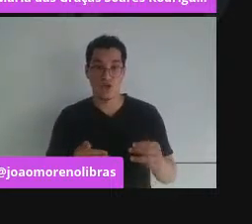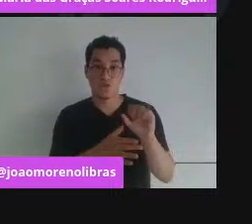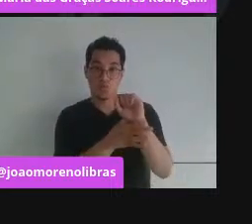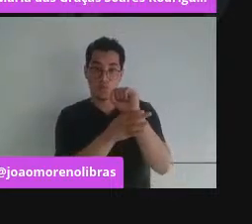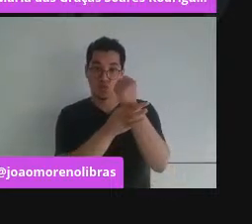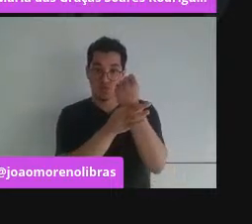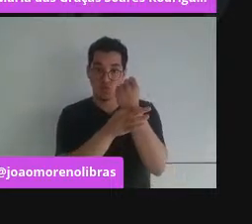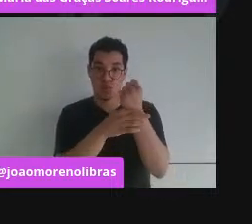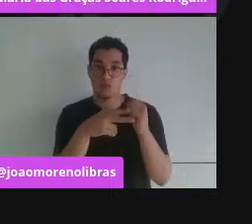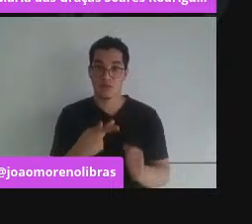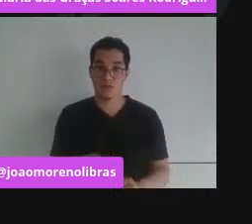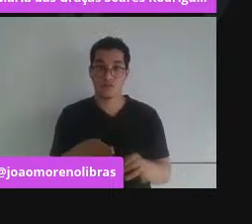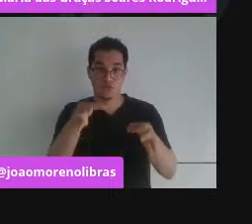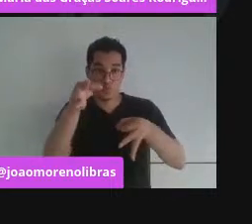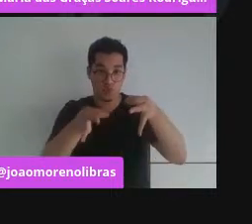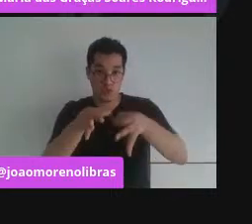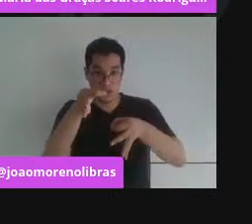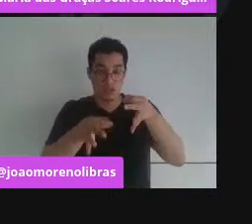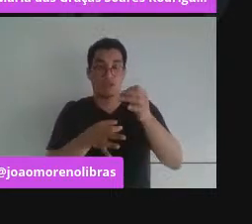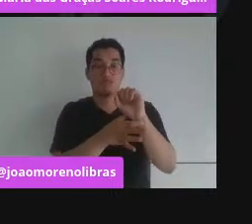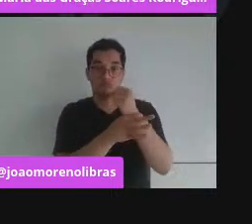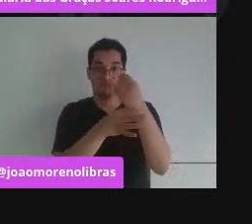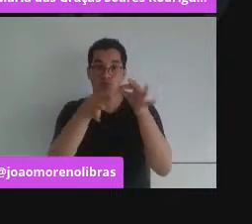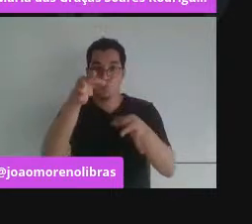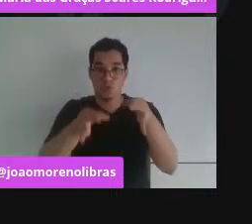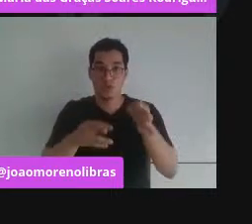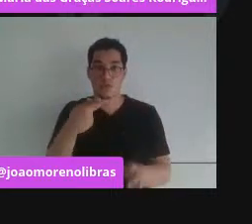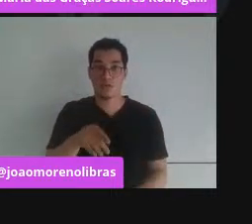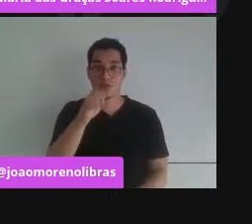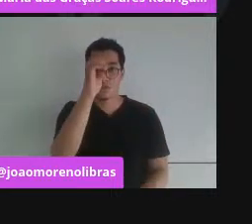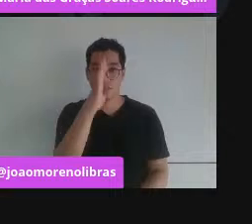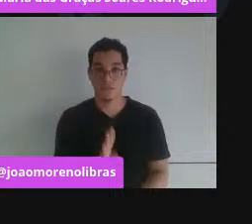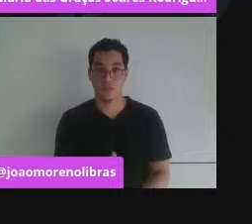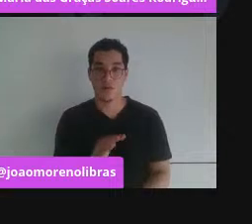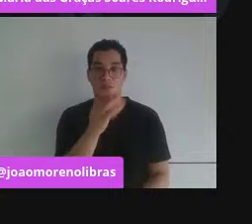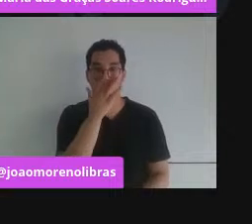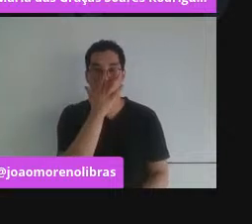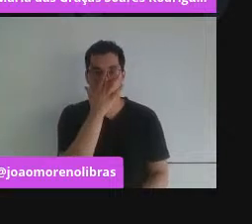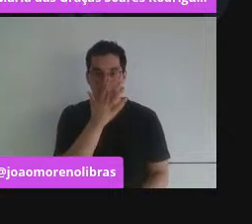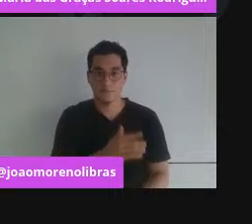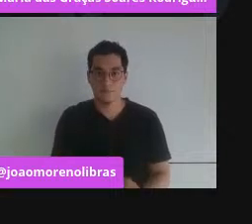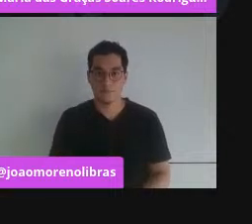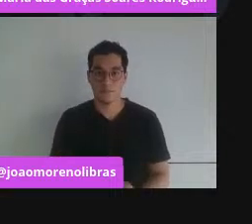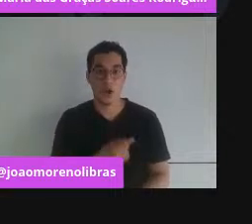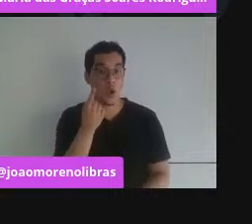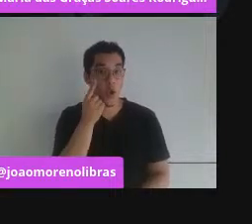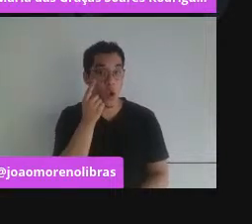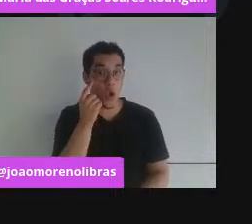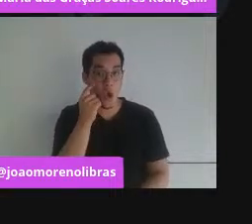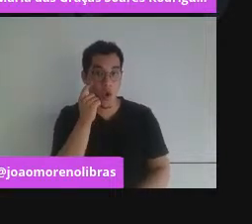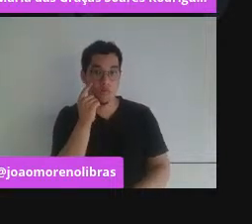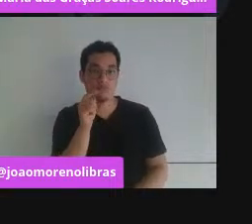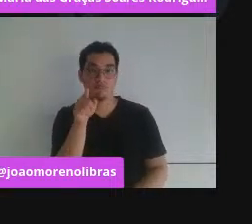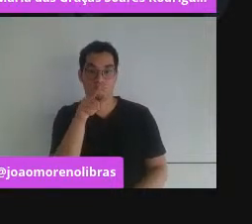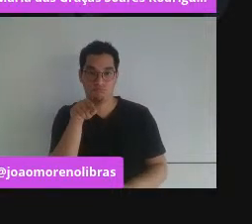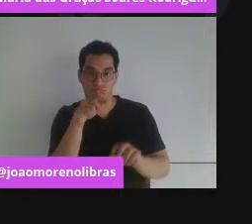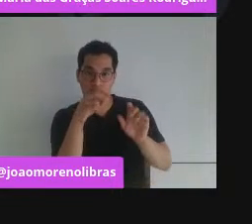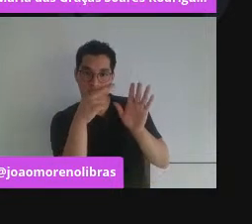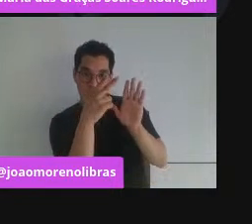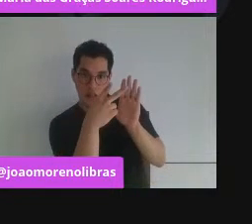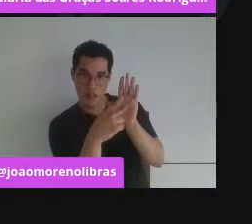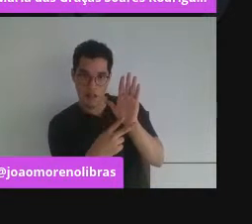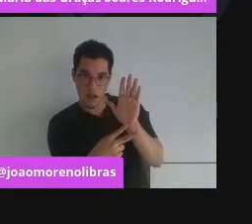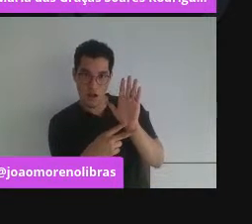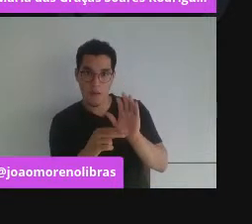Pará. Presas obrigadas a sentar em formigueiro discordam, fecho aspas. Então, eu